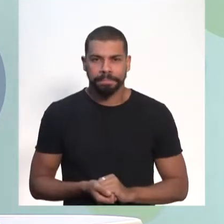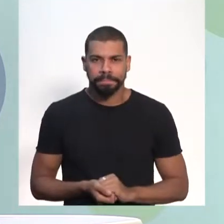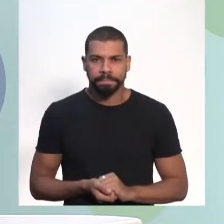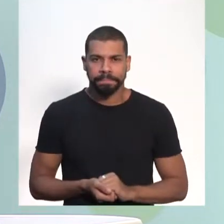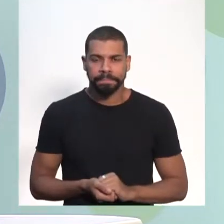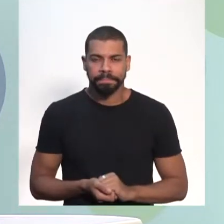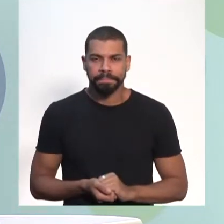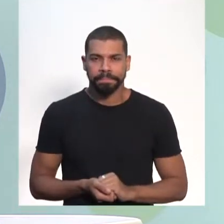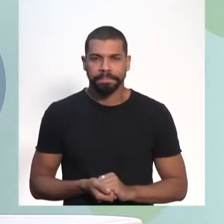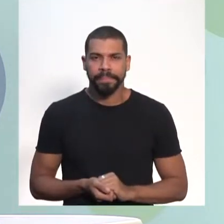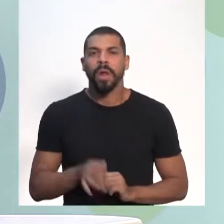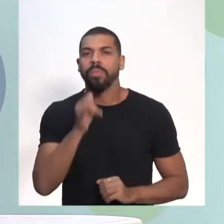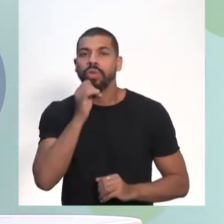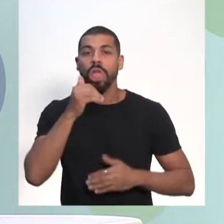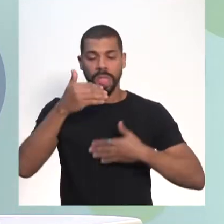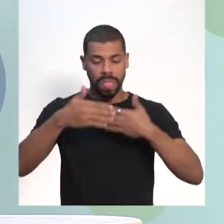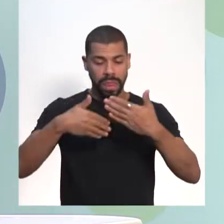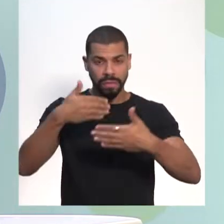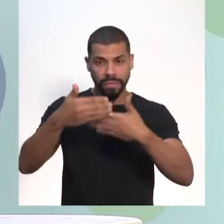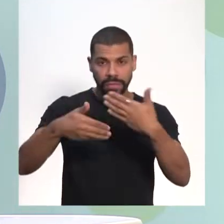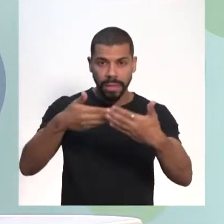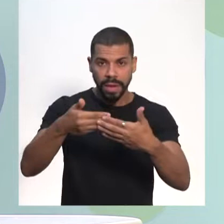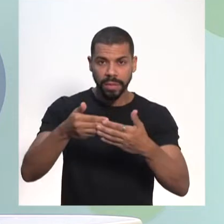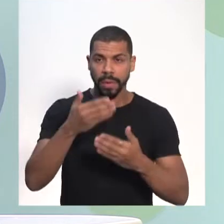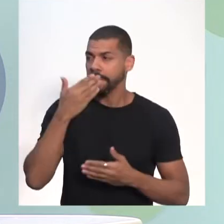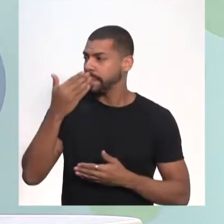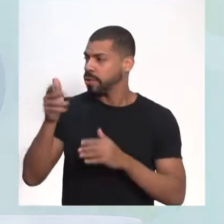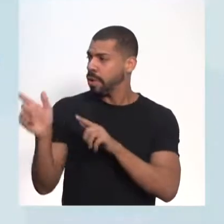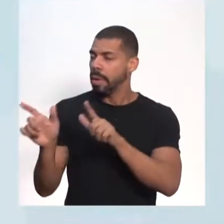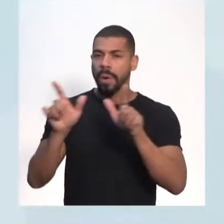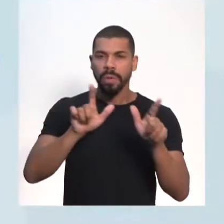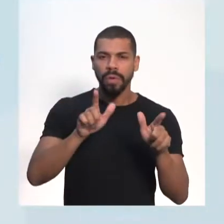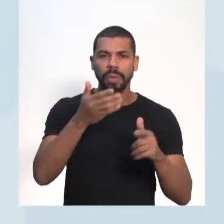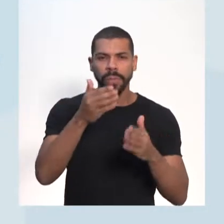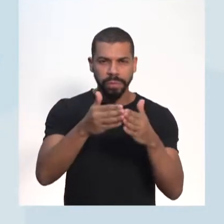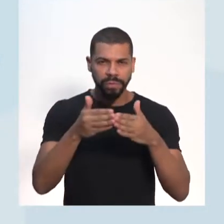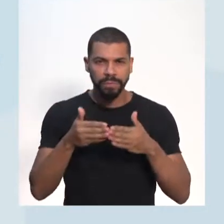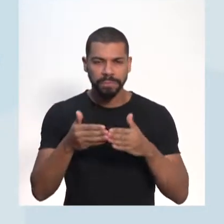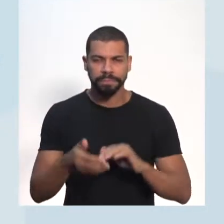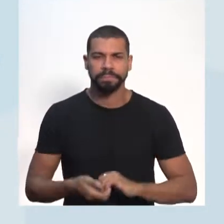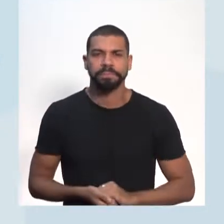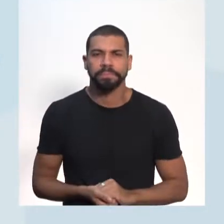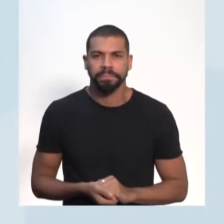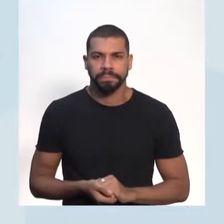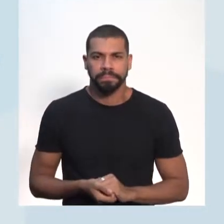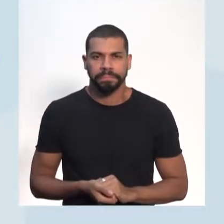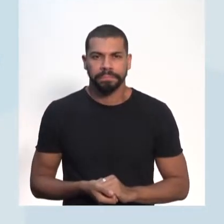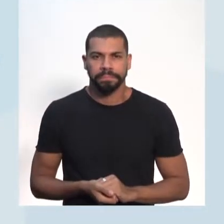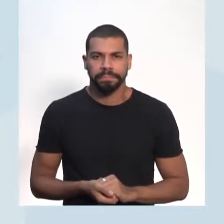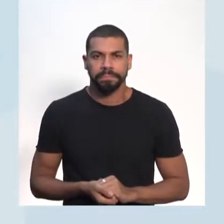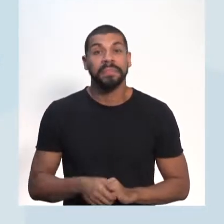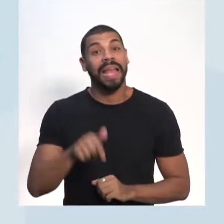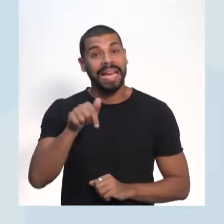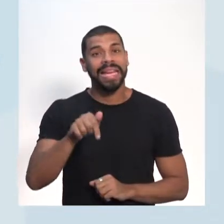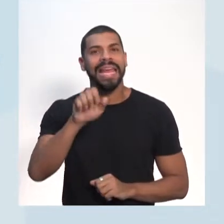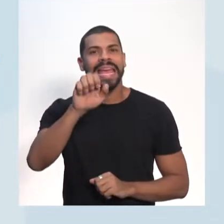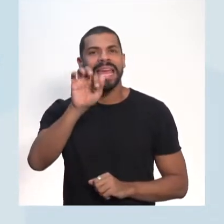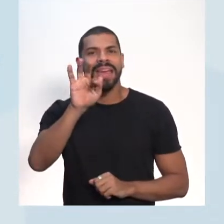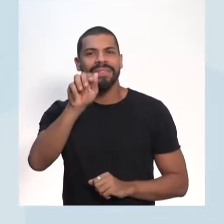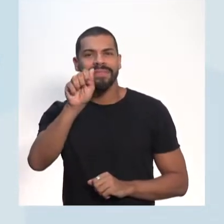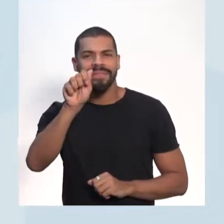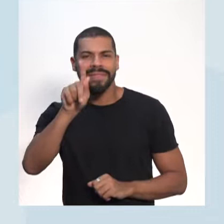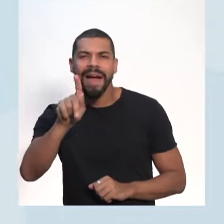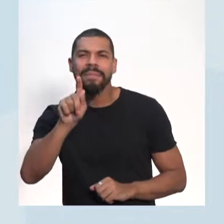Então, para o desenvolvimento, aí pedi para colocarem o slide na tela de novo, né, a IFAP tem que apoiar os gestores